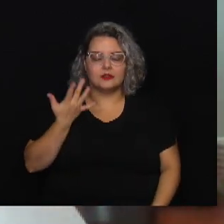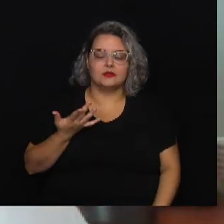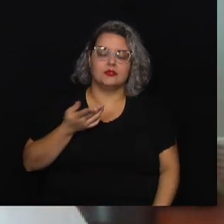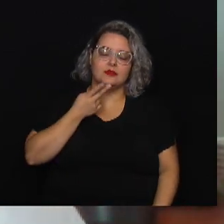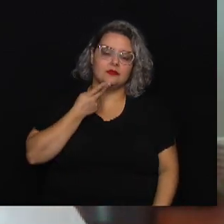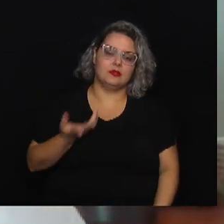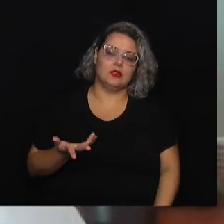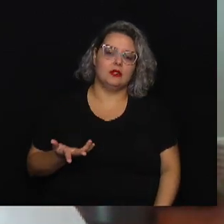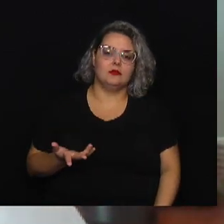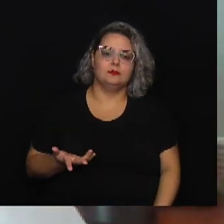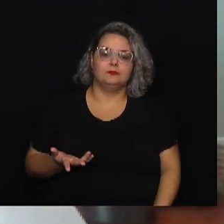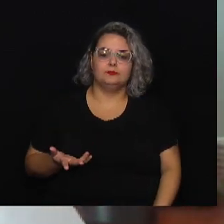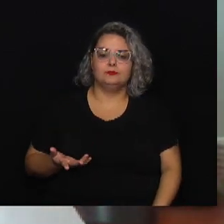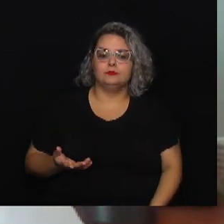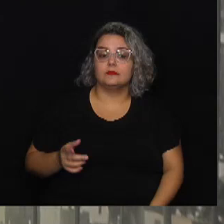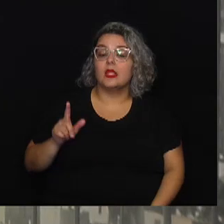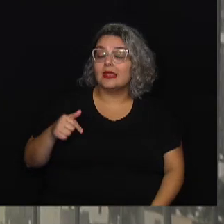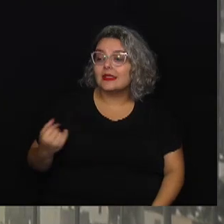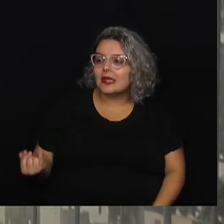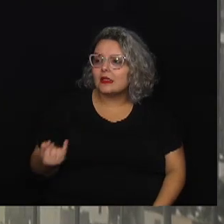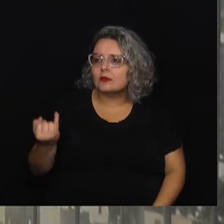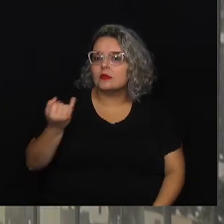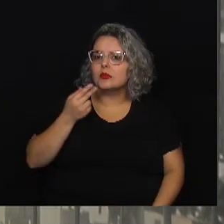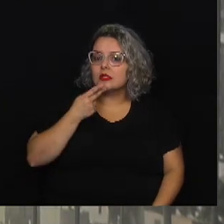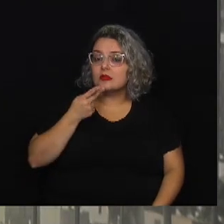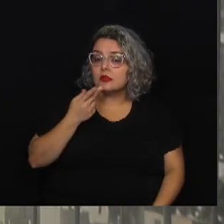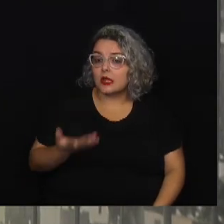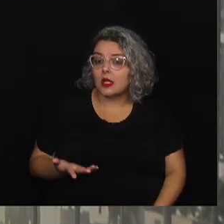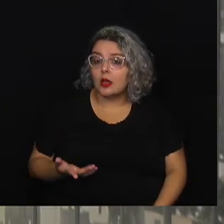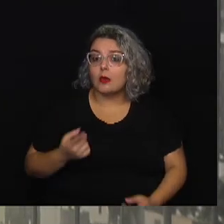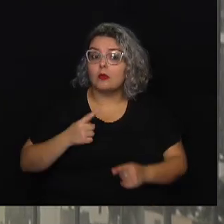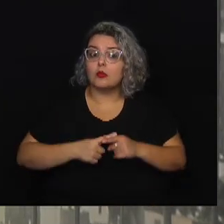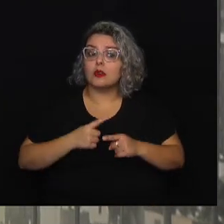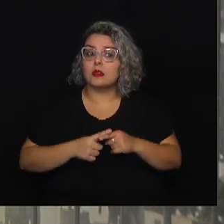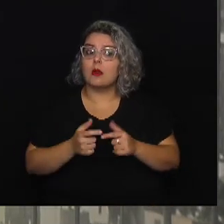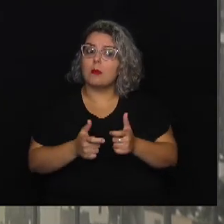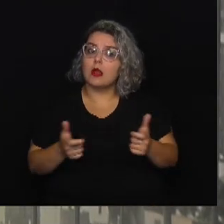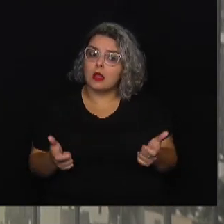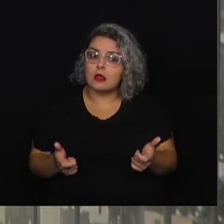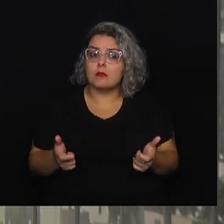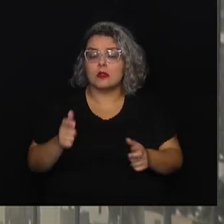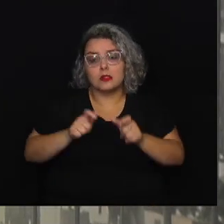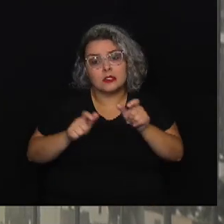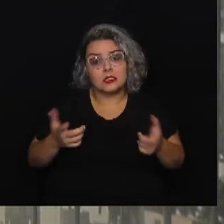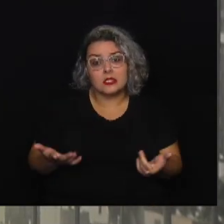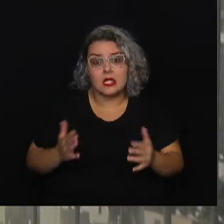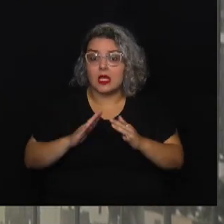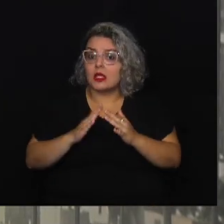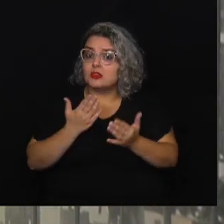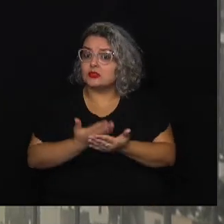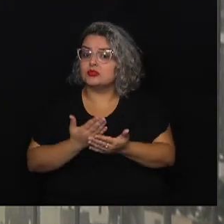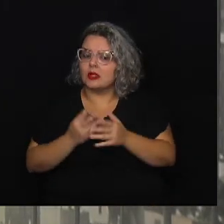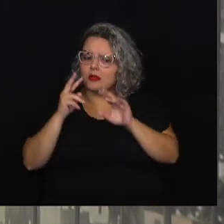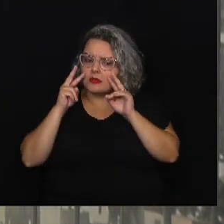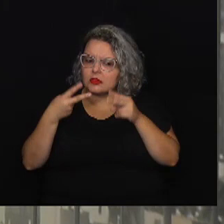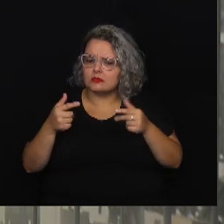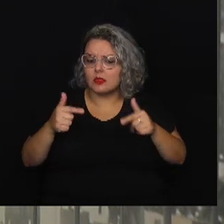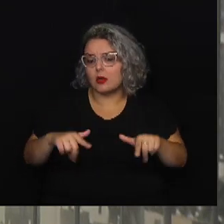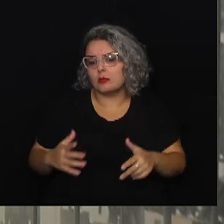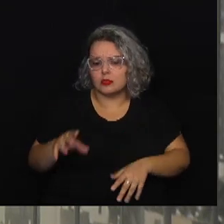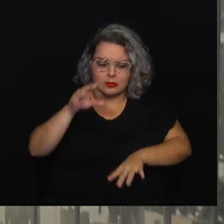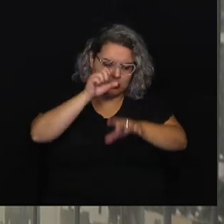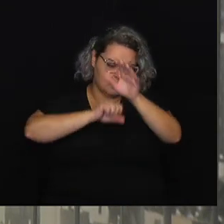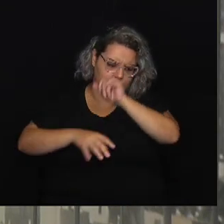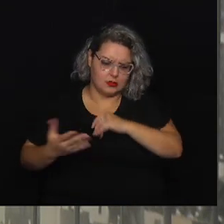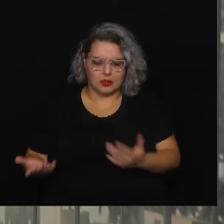é Oi. fundamental você ter falado sobre isso, porque assim, acho que para muitas pessoas a escola ela é vista como um lugar de aprendizado.